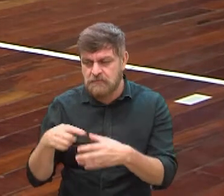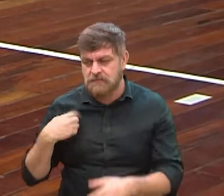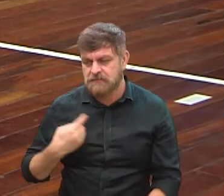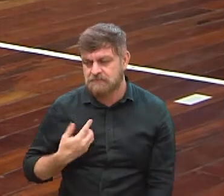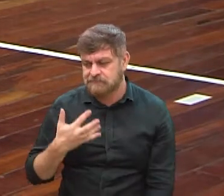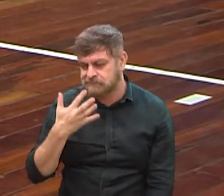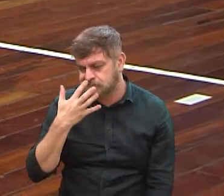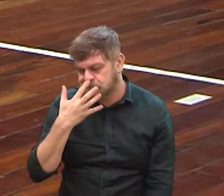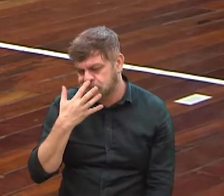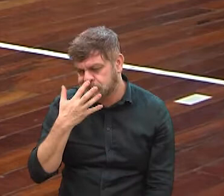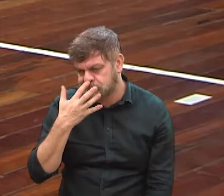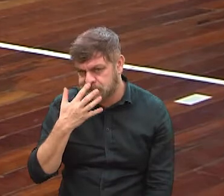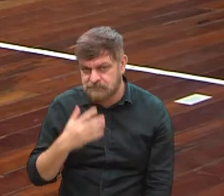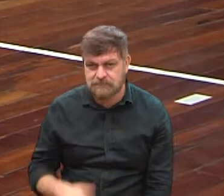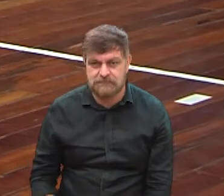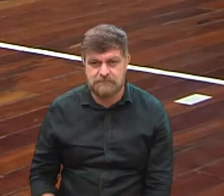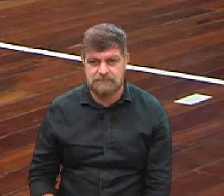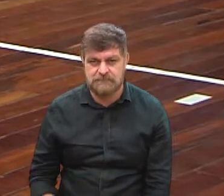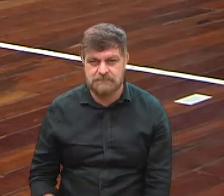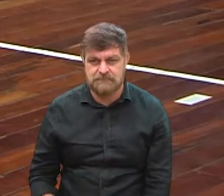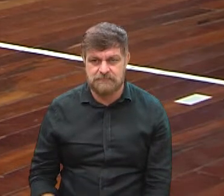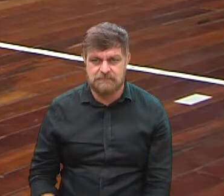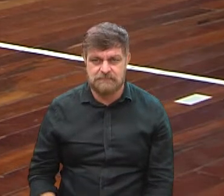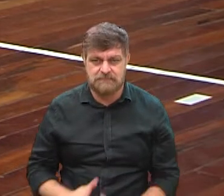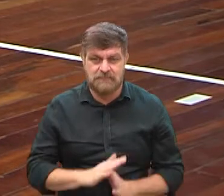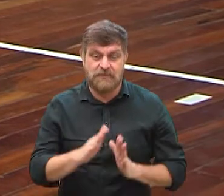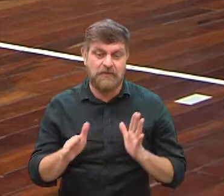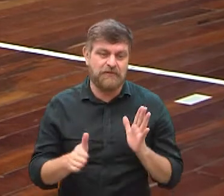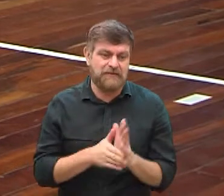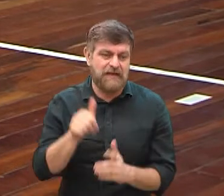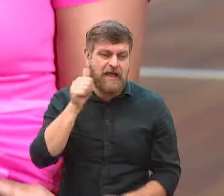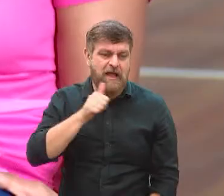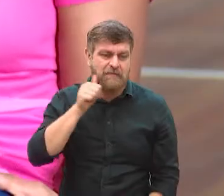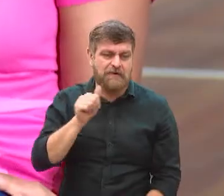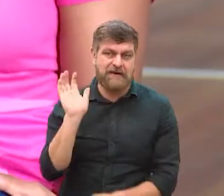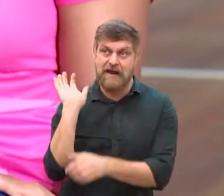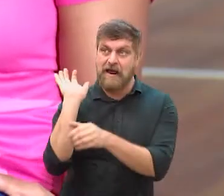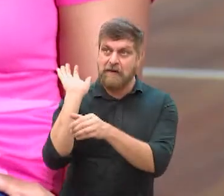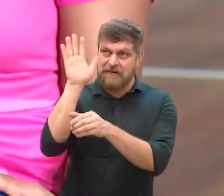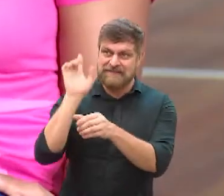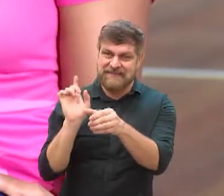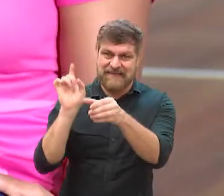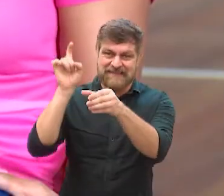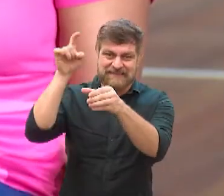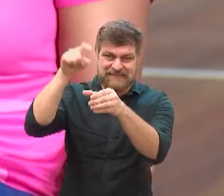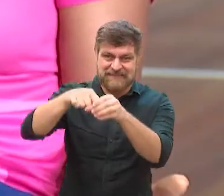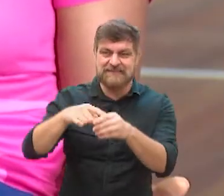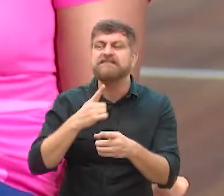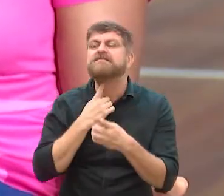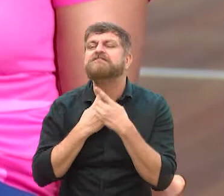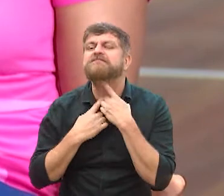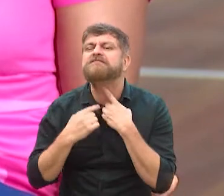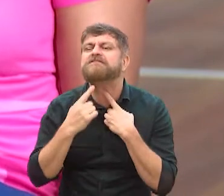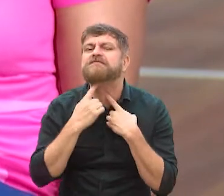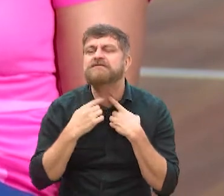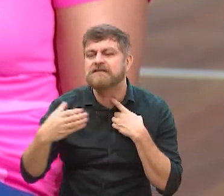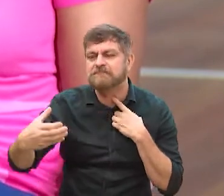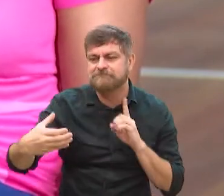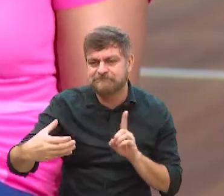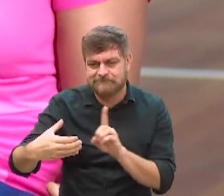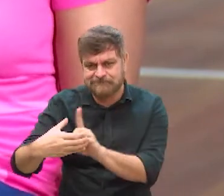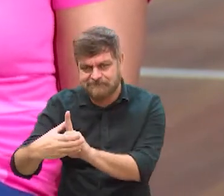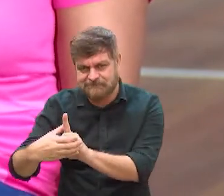gente, acho que todas as jogadoras tinham vontade, assim, né,